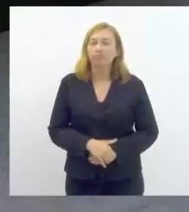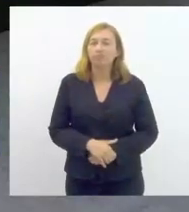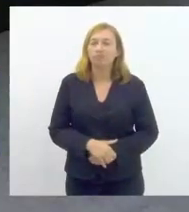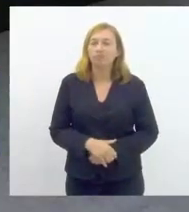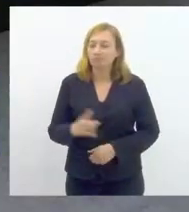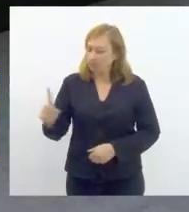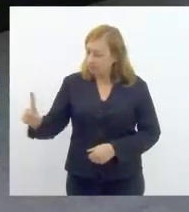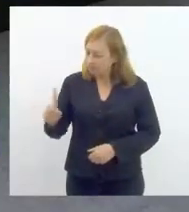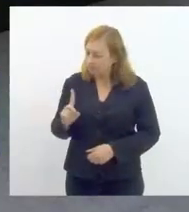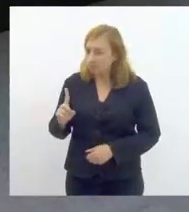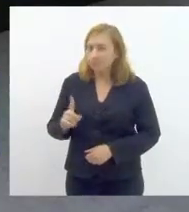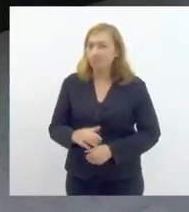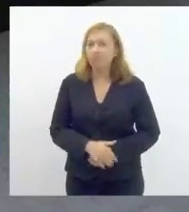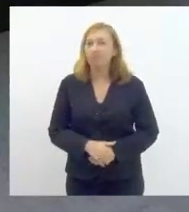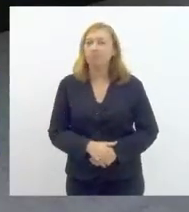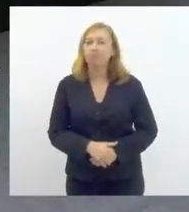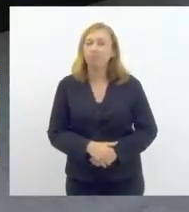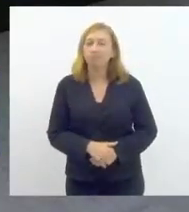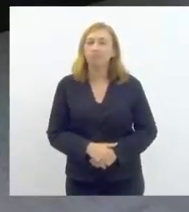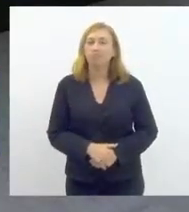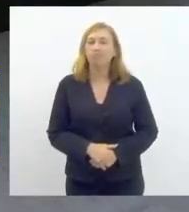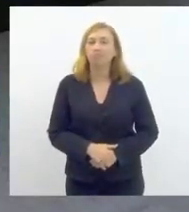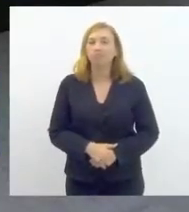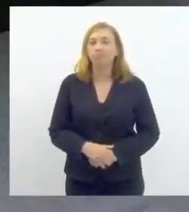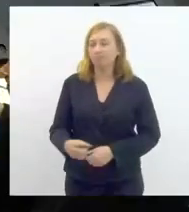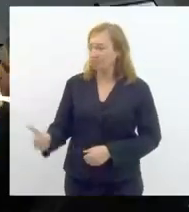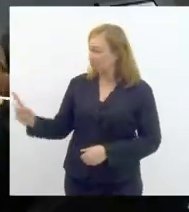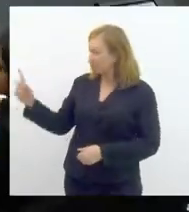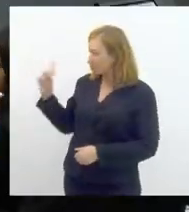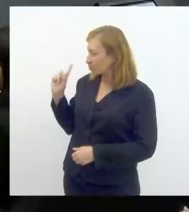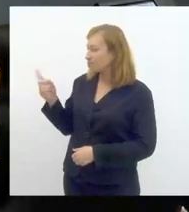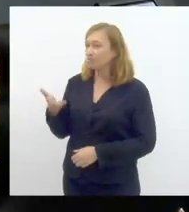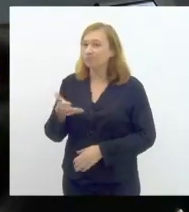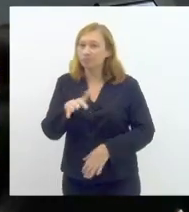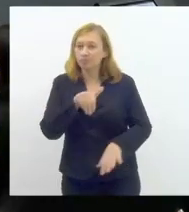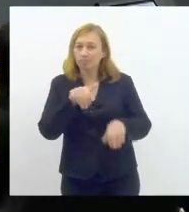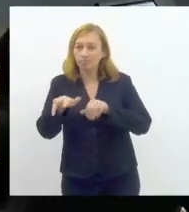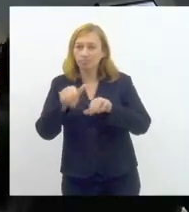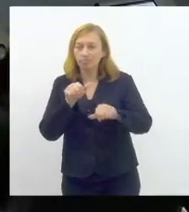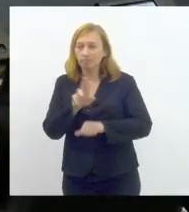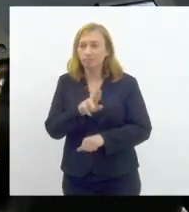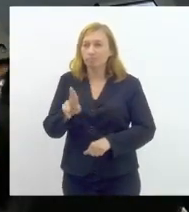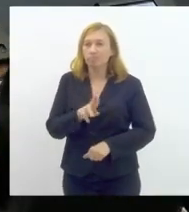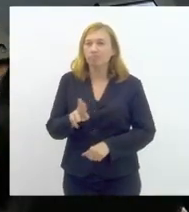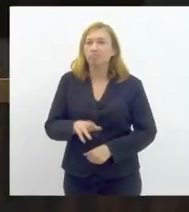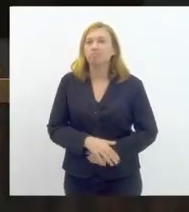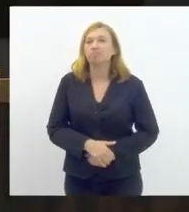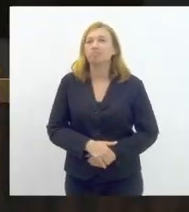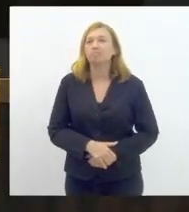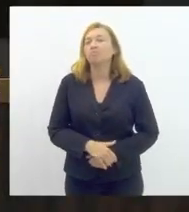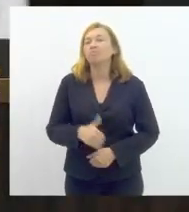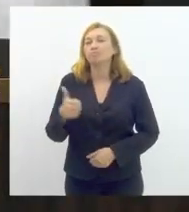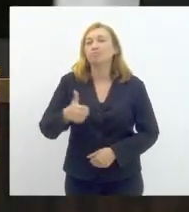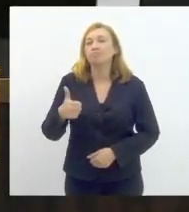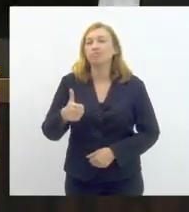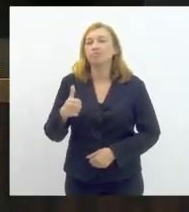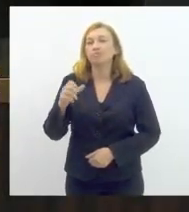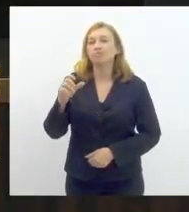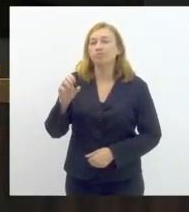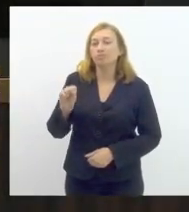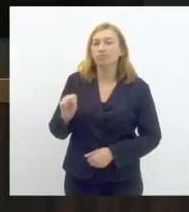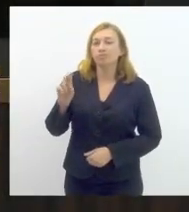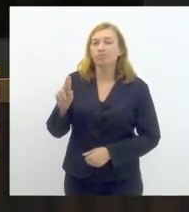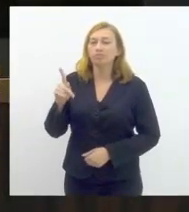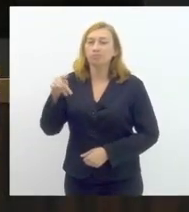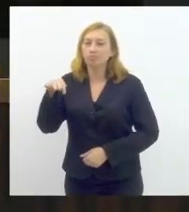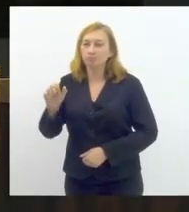Venha para cá, Stephanie, já venha para cá, para trás da mesa, conforme eu for chamando seus nomes. Quem ficou na primeira suplência